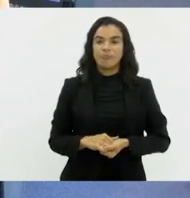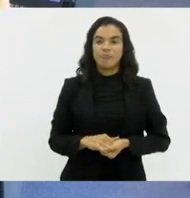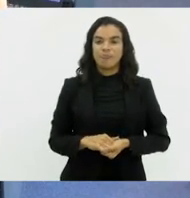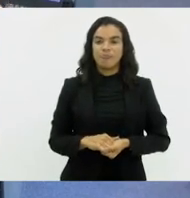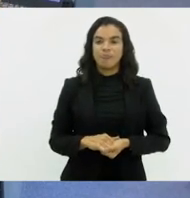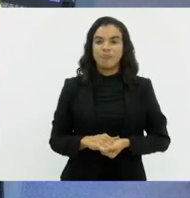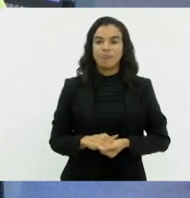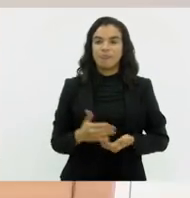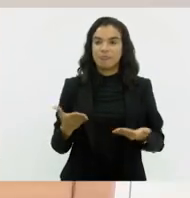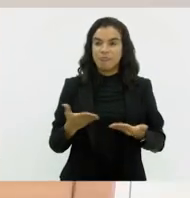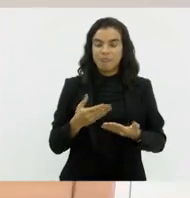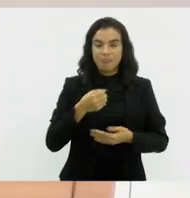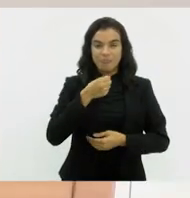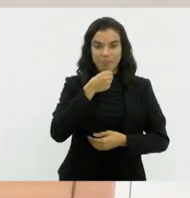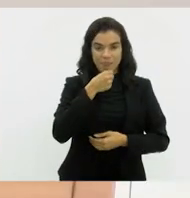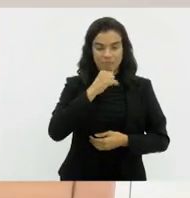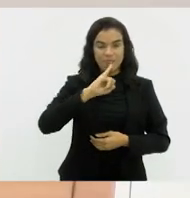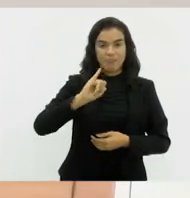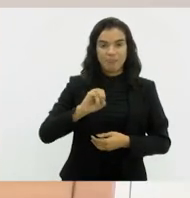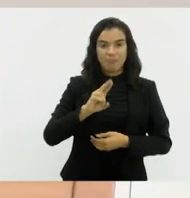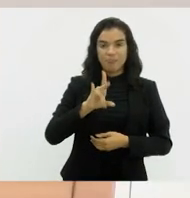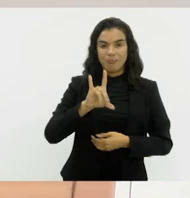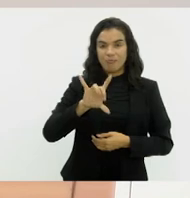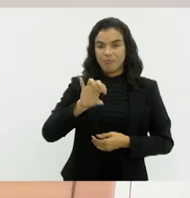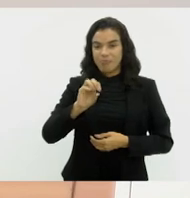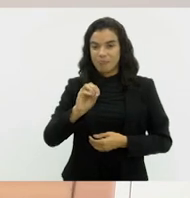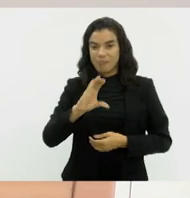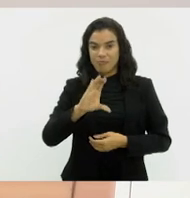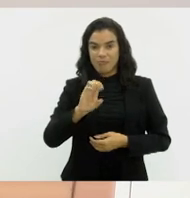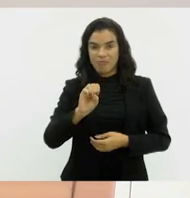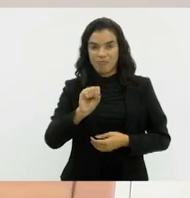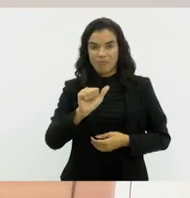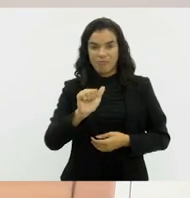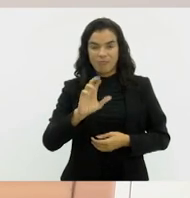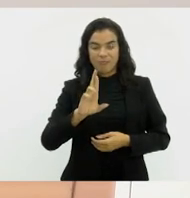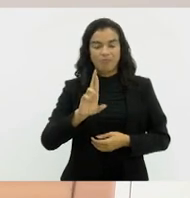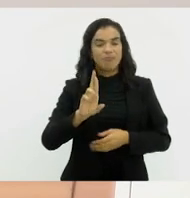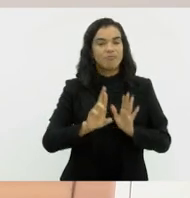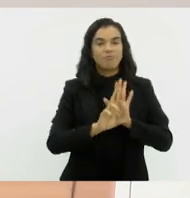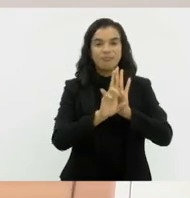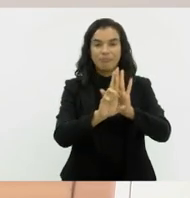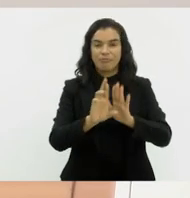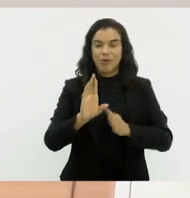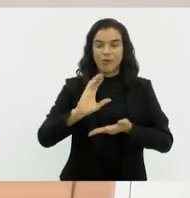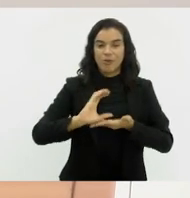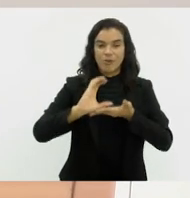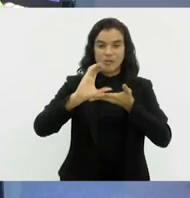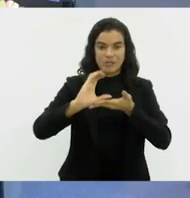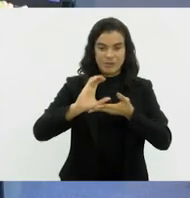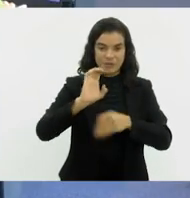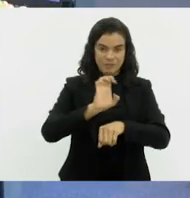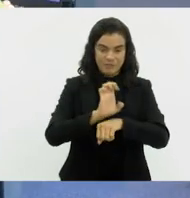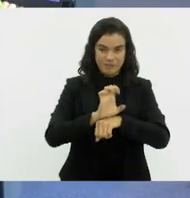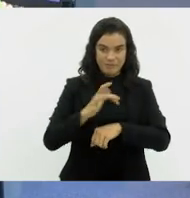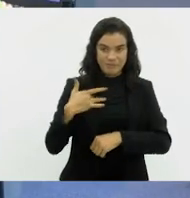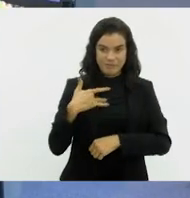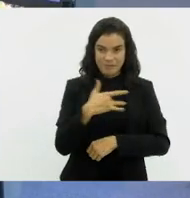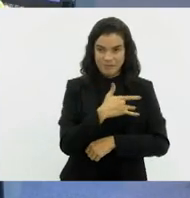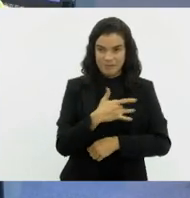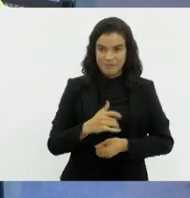Quero passar, então, para o Júlio César, que, nesse ato, representa aqui o Conselho Estadual de Saúde.